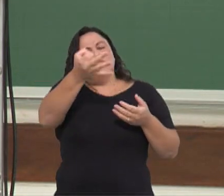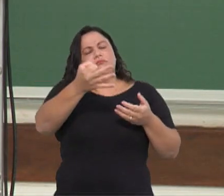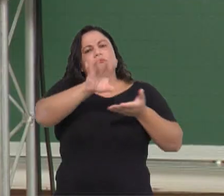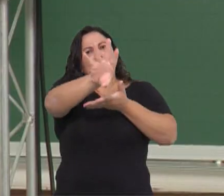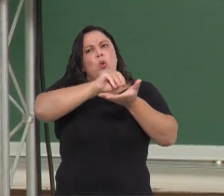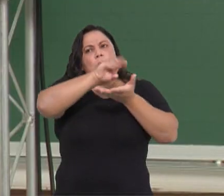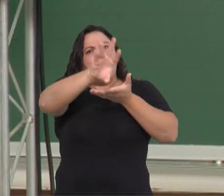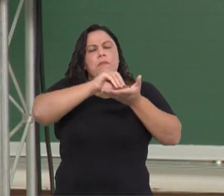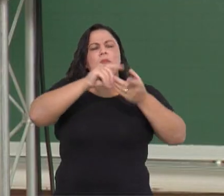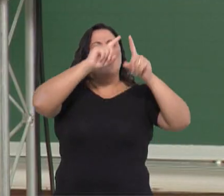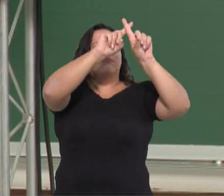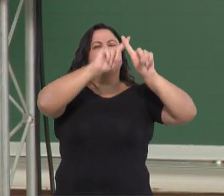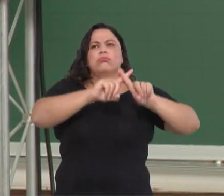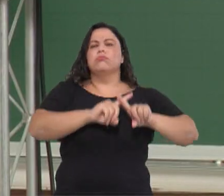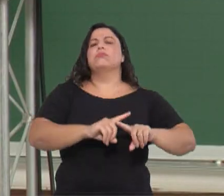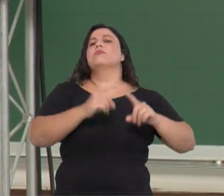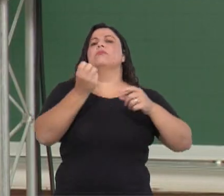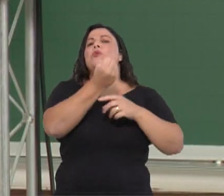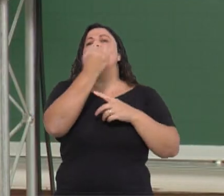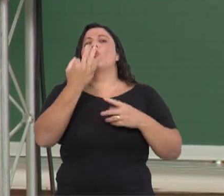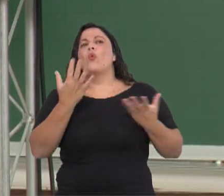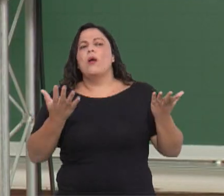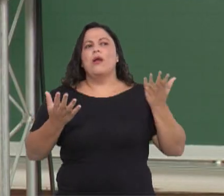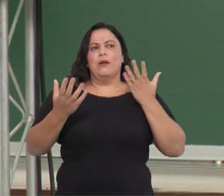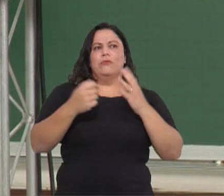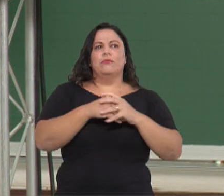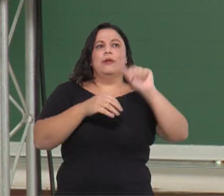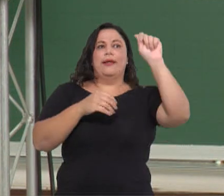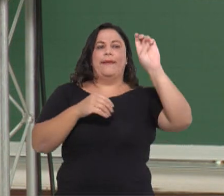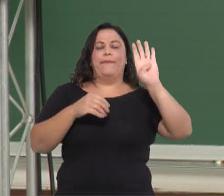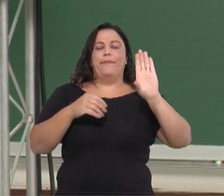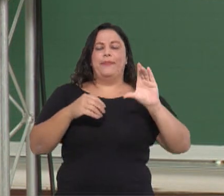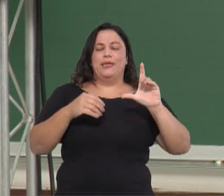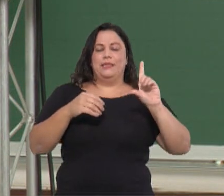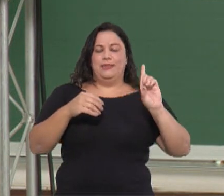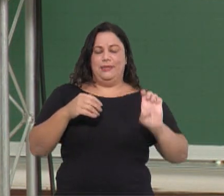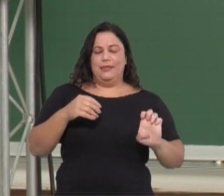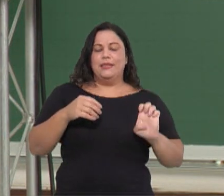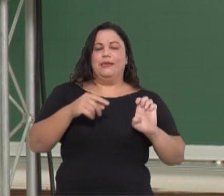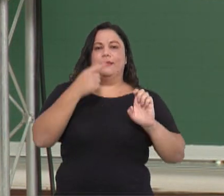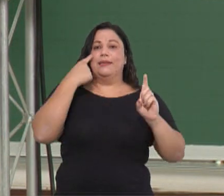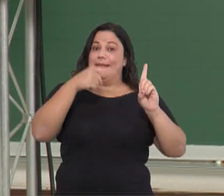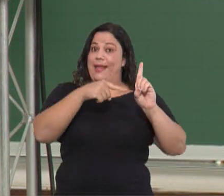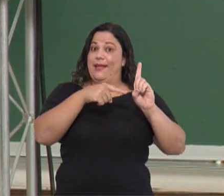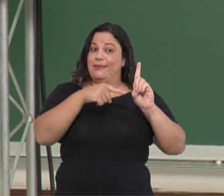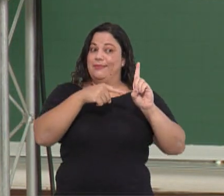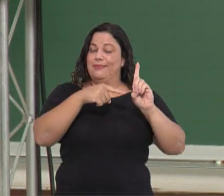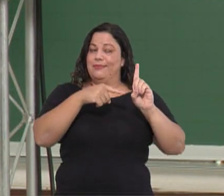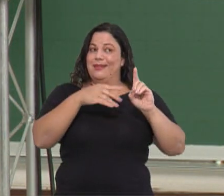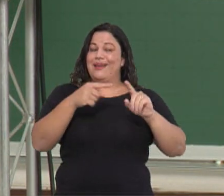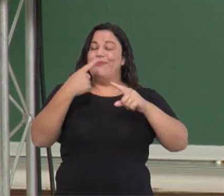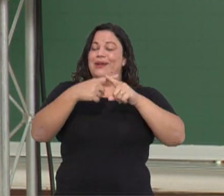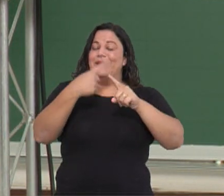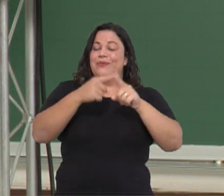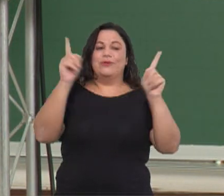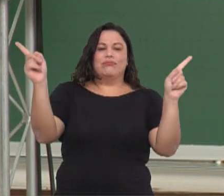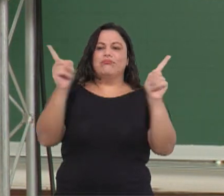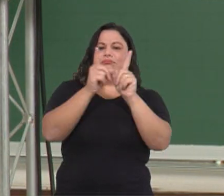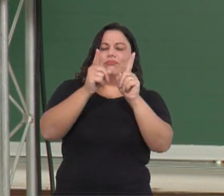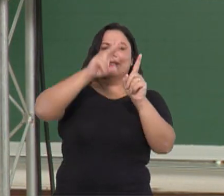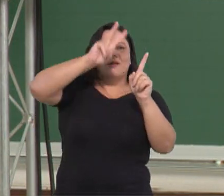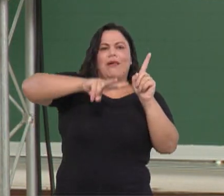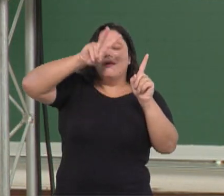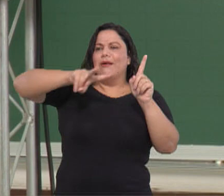as alternativas, copiem as alternativas que você tem, para que você, quando estiver no seu período, lendo